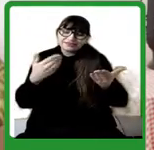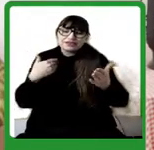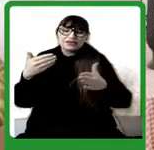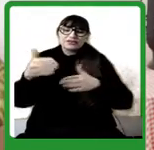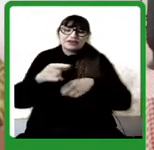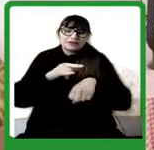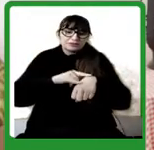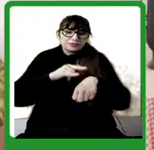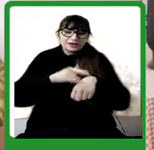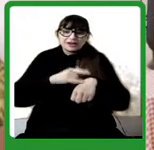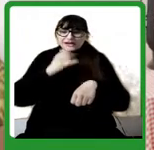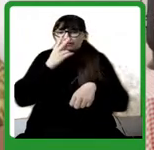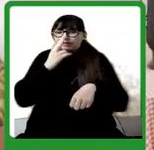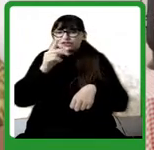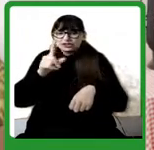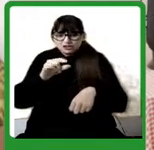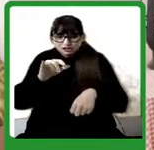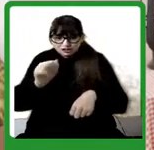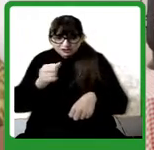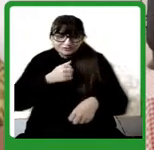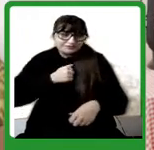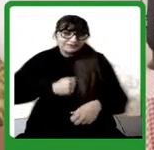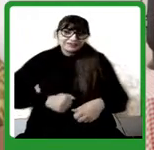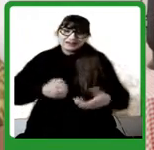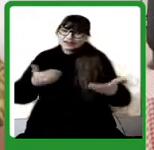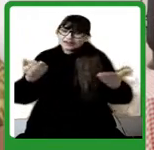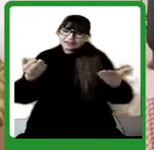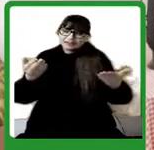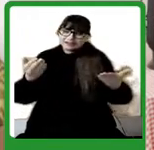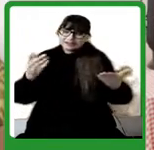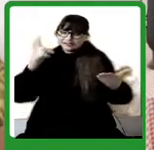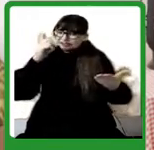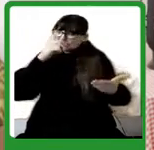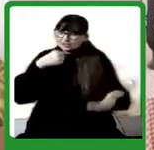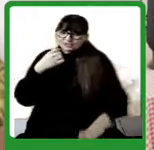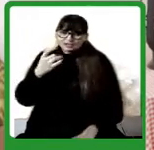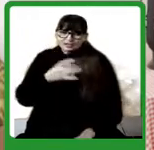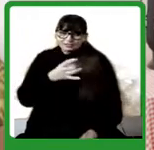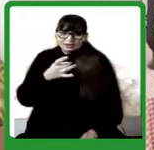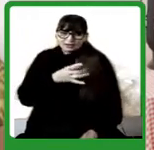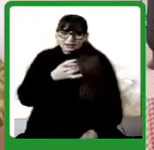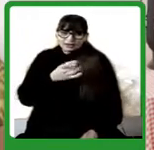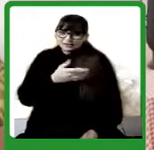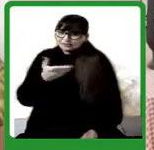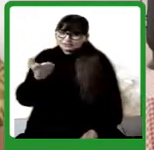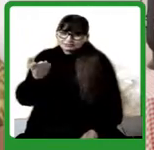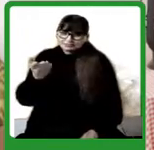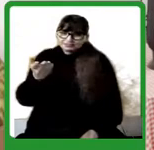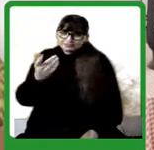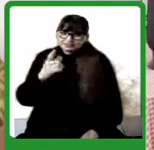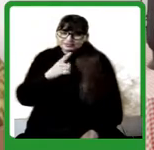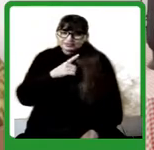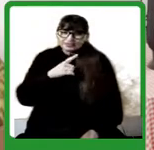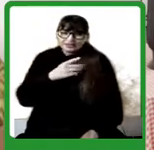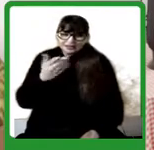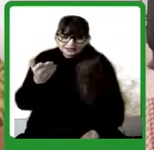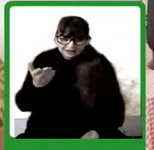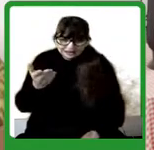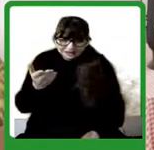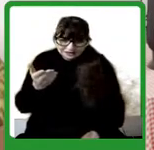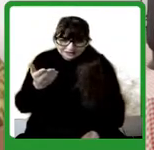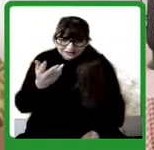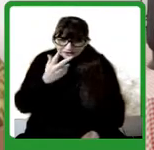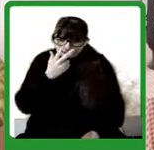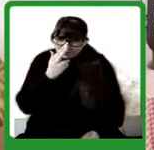caga. Não tem como, não dá medo. Quem que falou? Podiam ter uma lembrancinha melhor. Olha, você não parece que ela tá te cuidando,